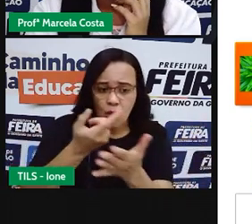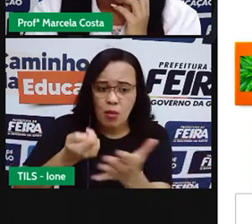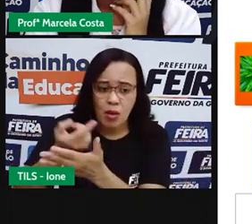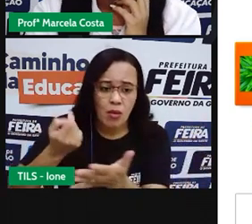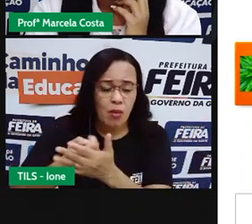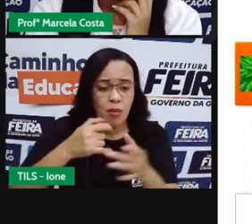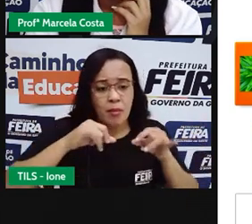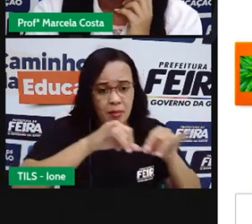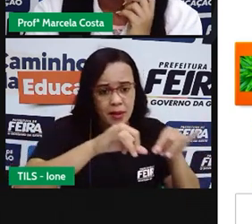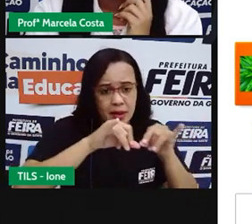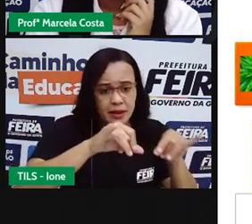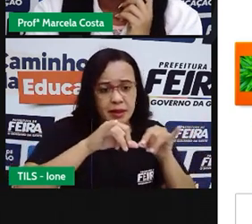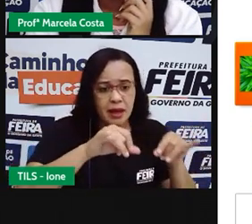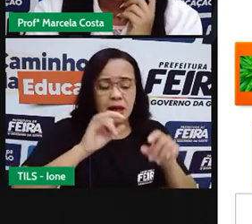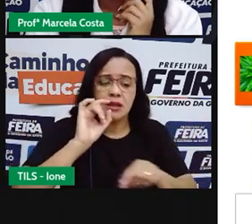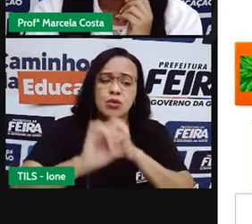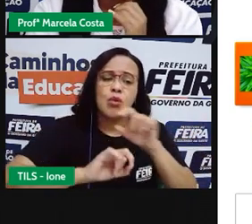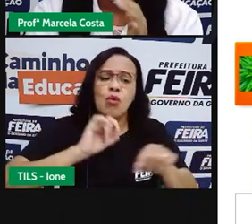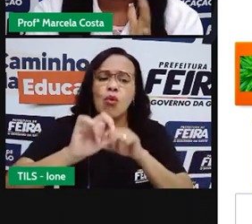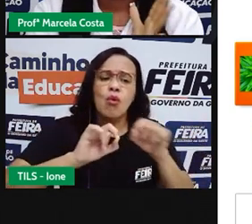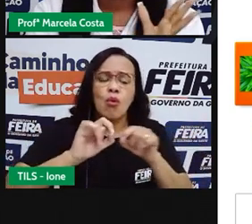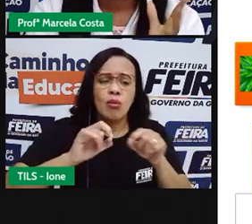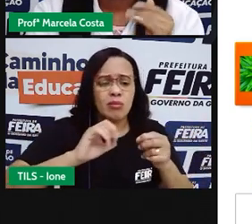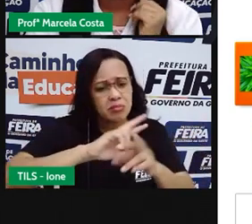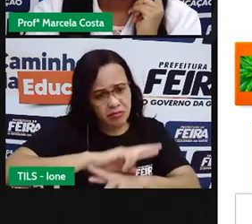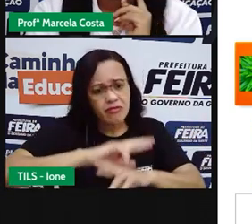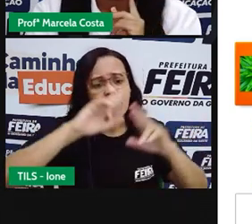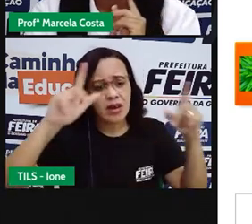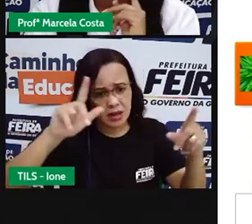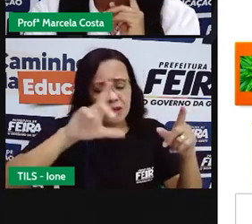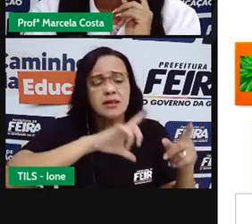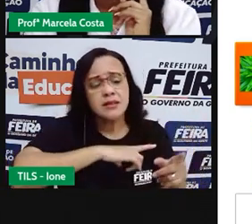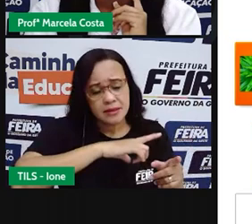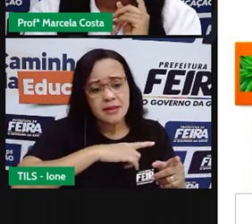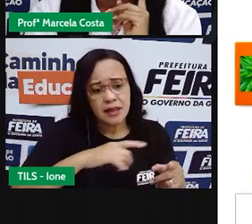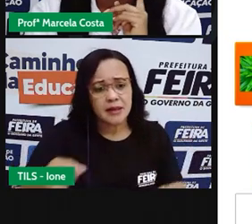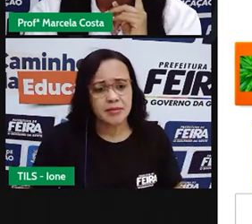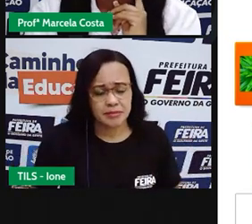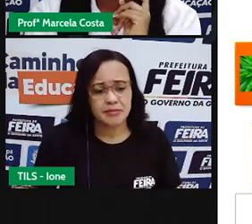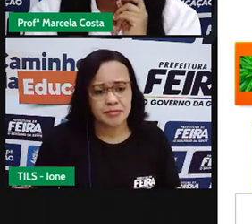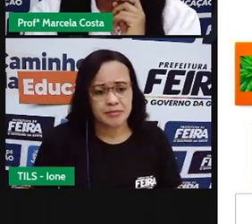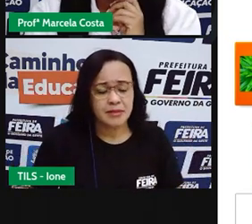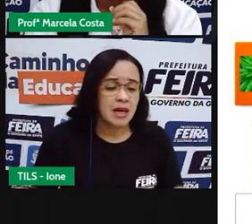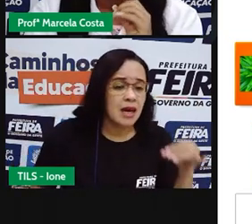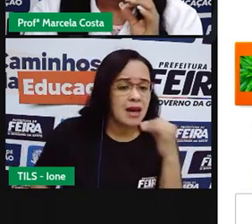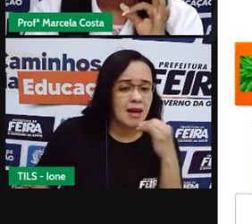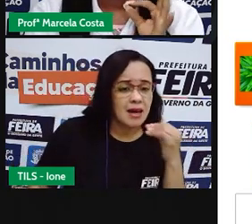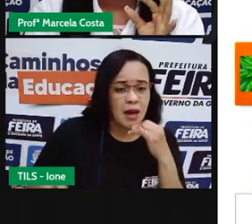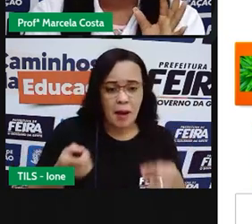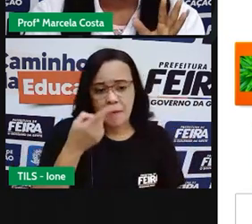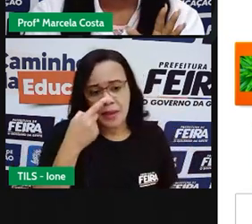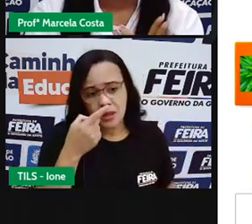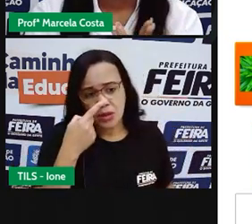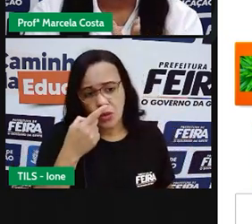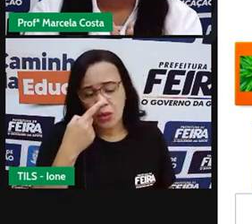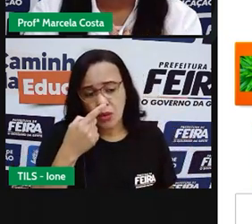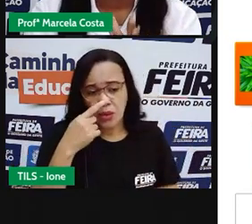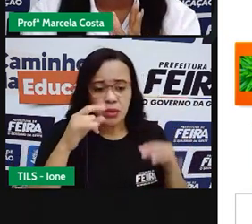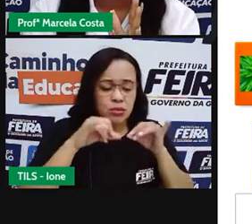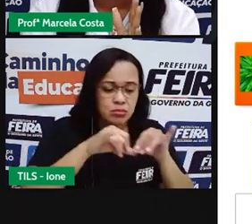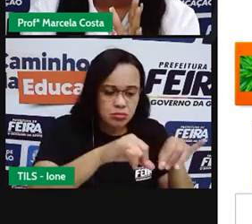por exemplo, ali numa seção do supermercado, a gente vai comprar um biscoito e vê ali